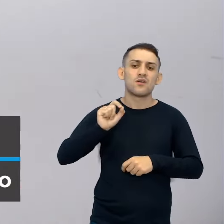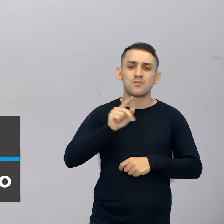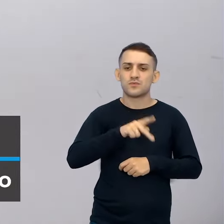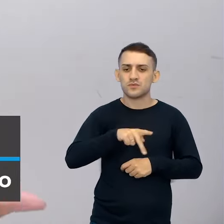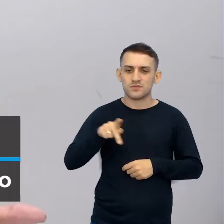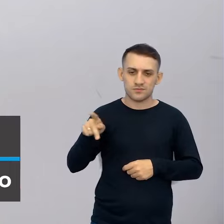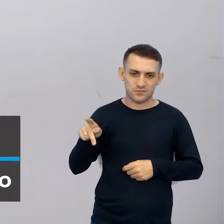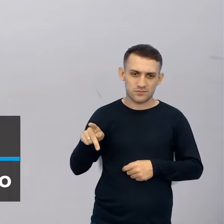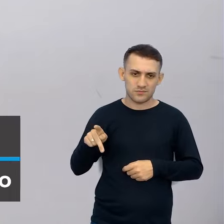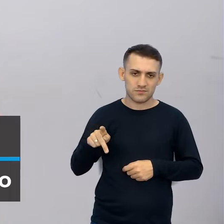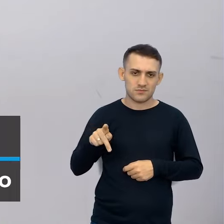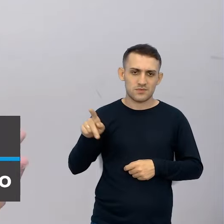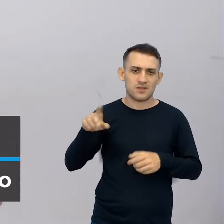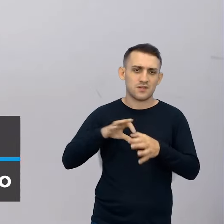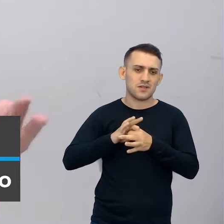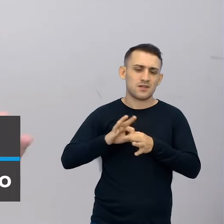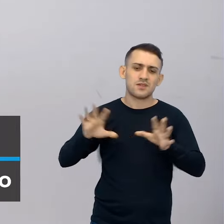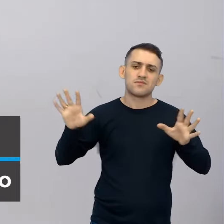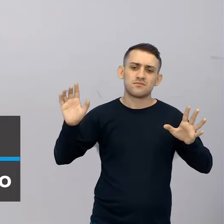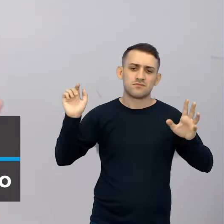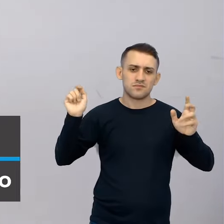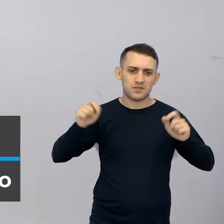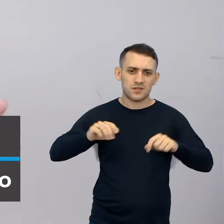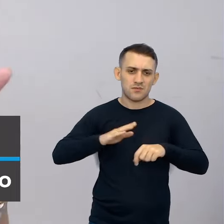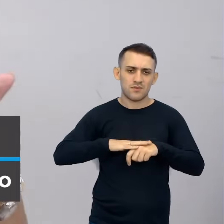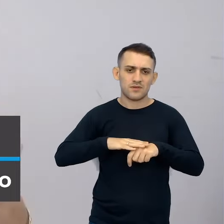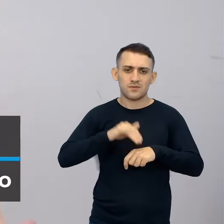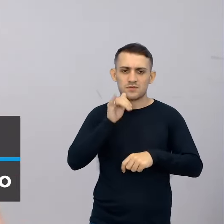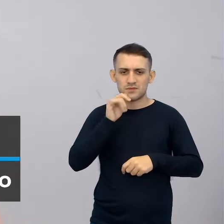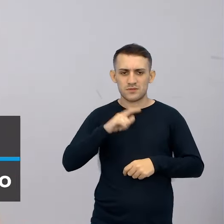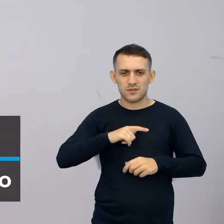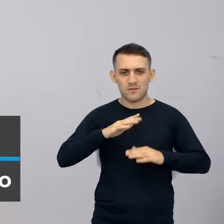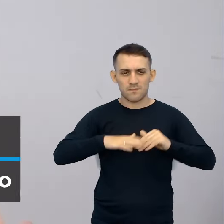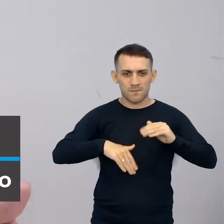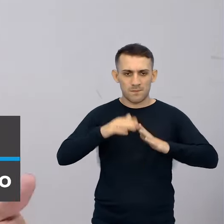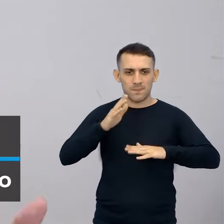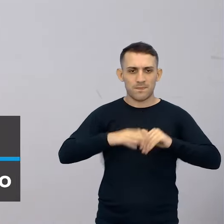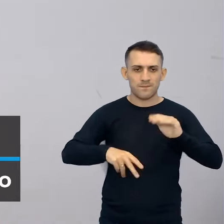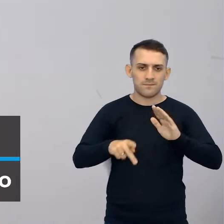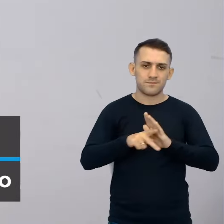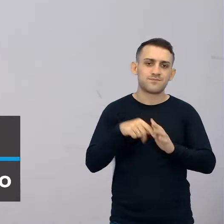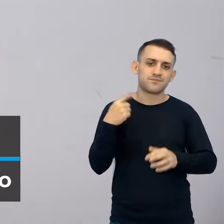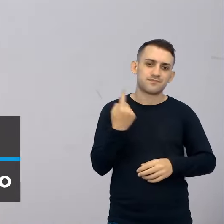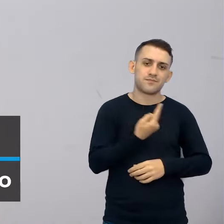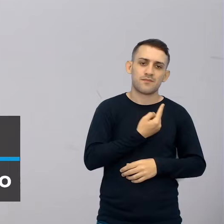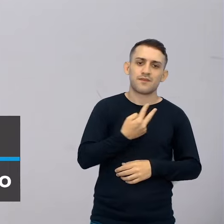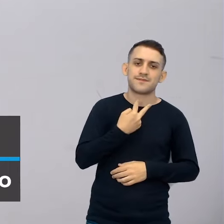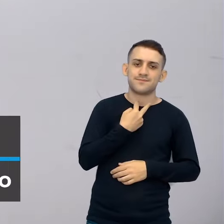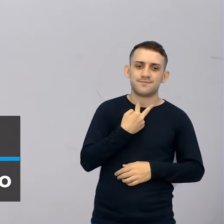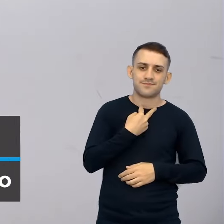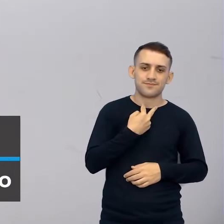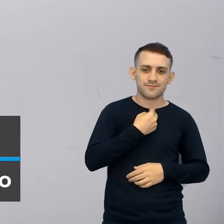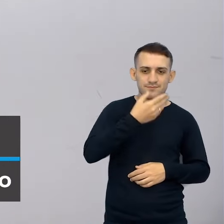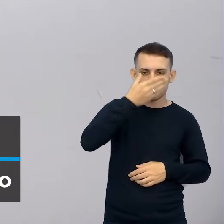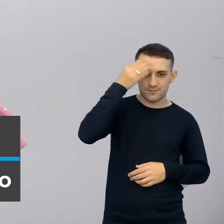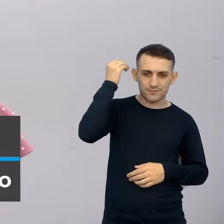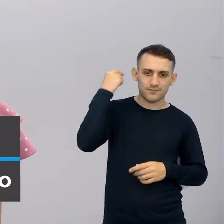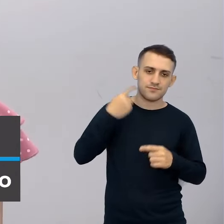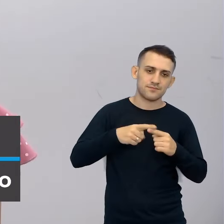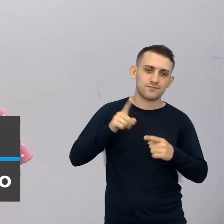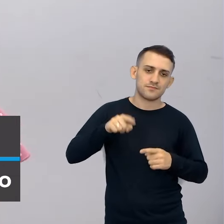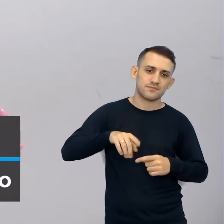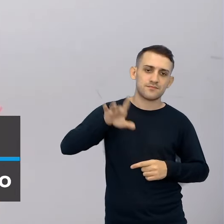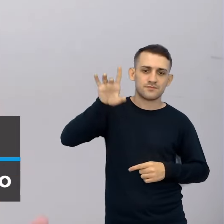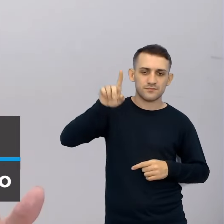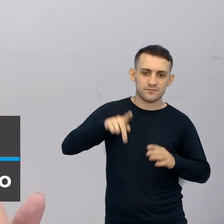Qual é a sua autonomia? É total. É total. Eu tenho ali as habilidades que a gente não pode deixar de trabalhar, porque é um direito,